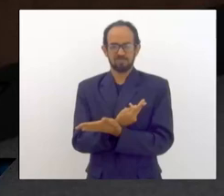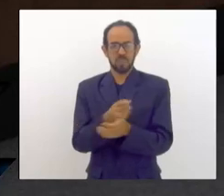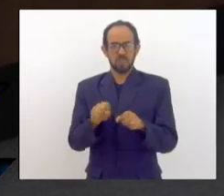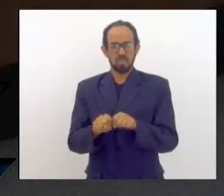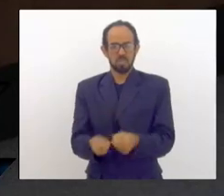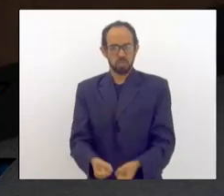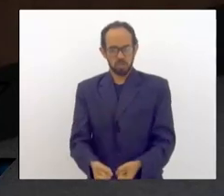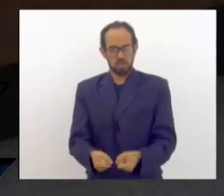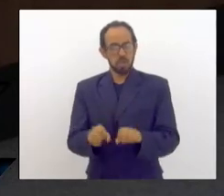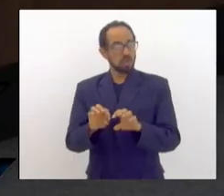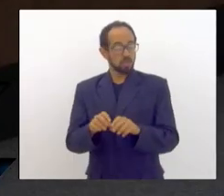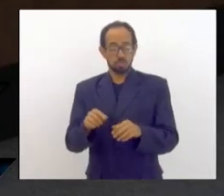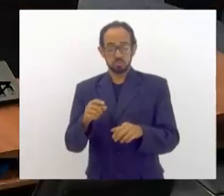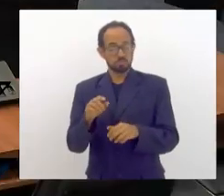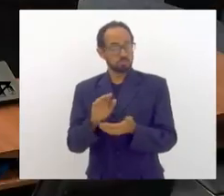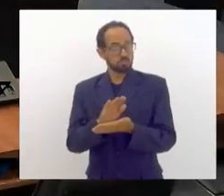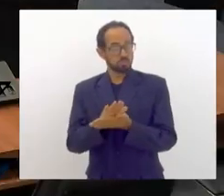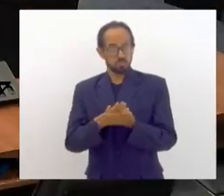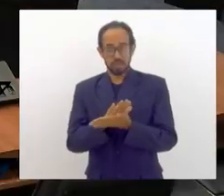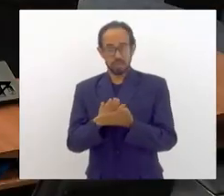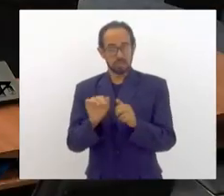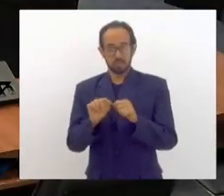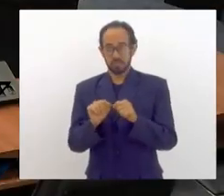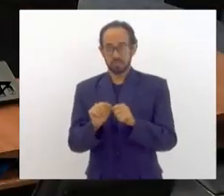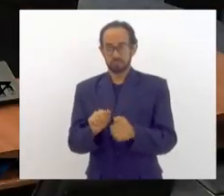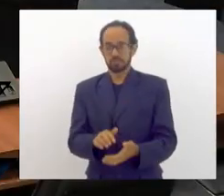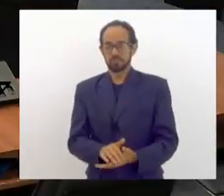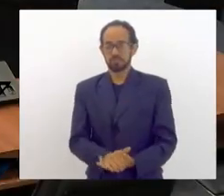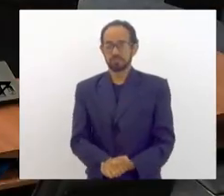nada foi feito. Muito obrigado, senhor presidente.